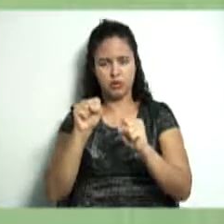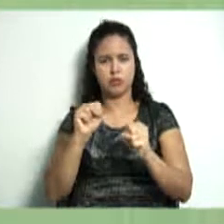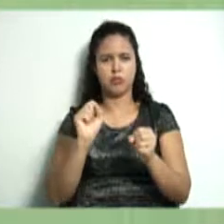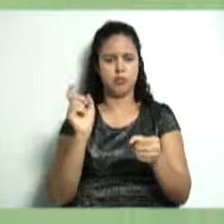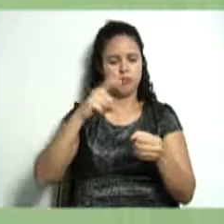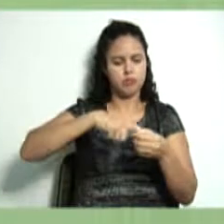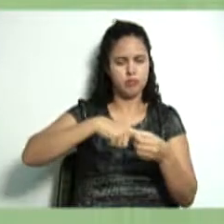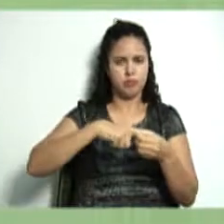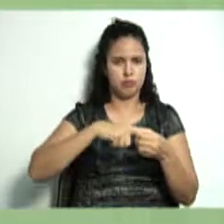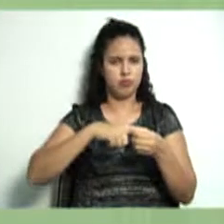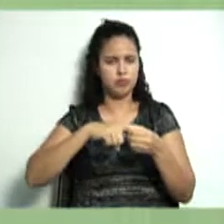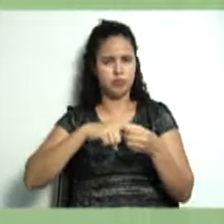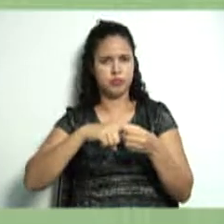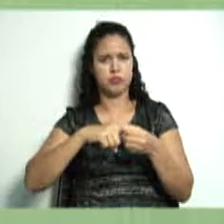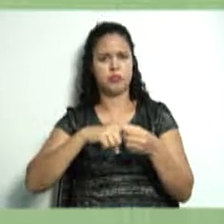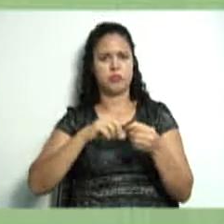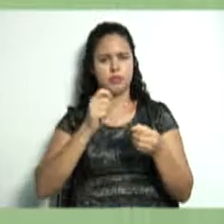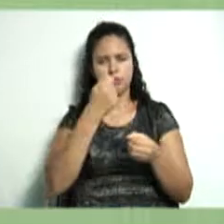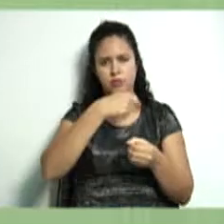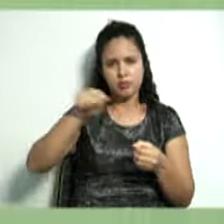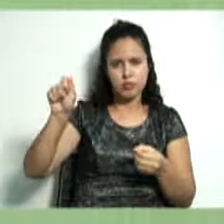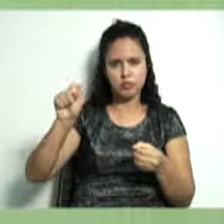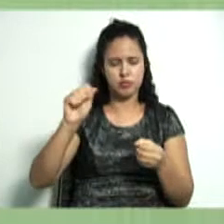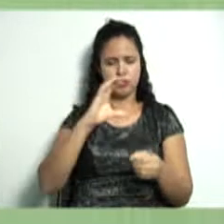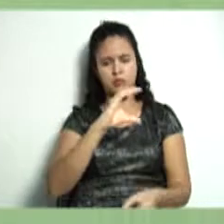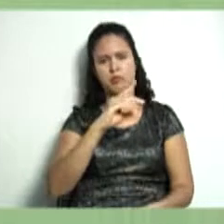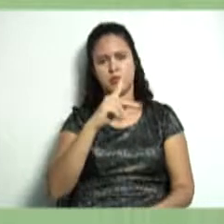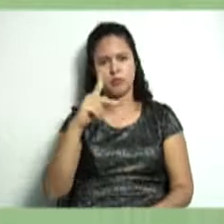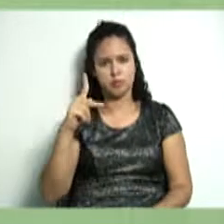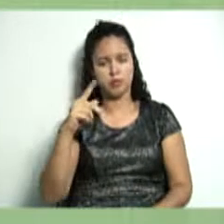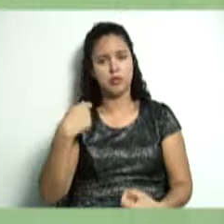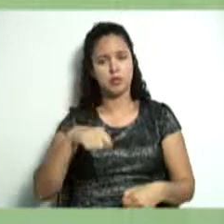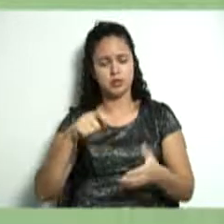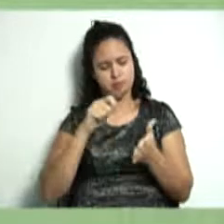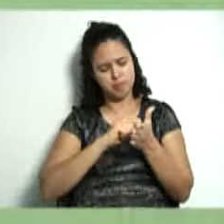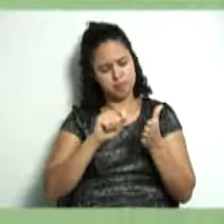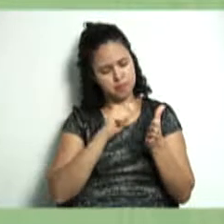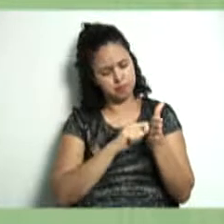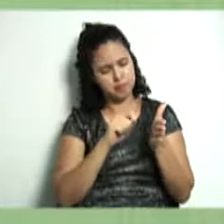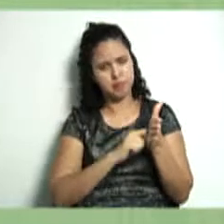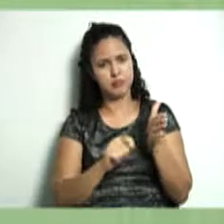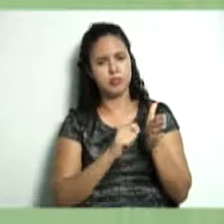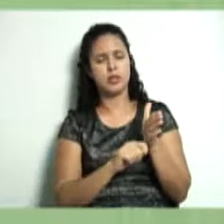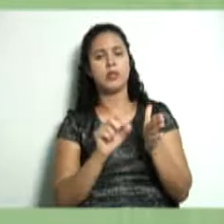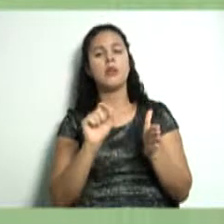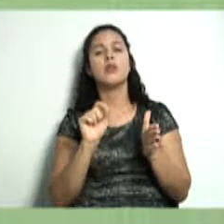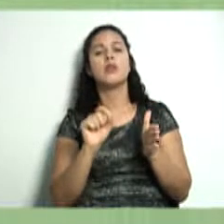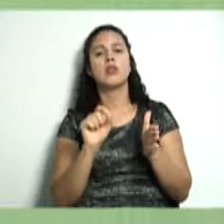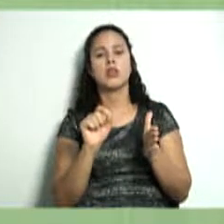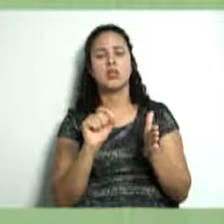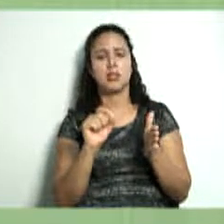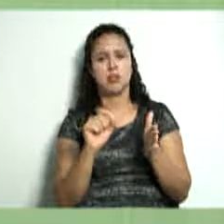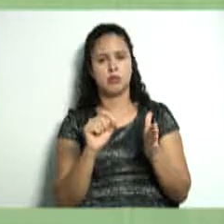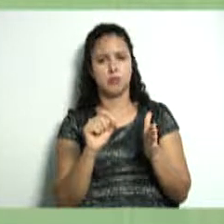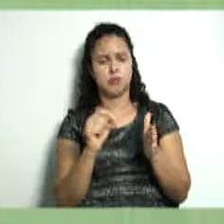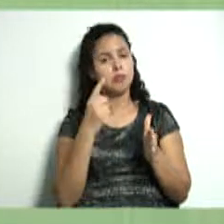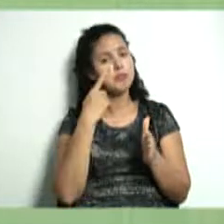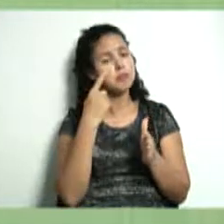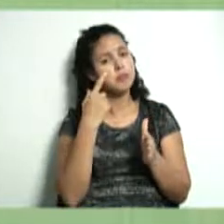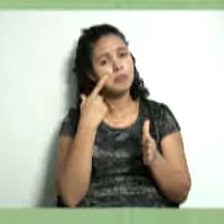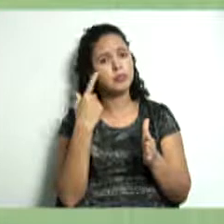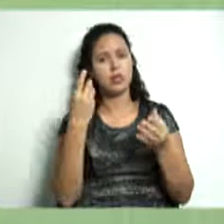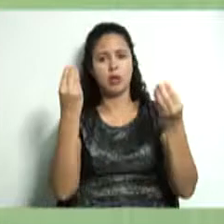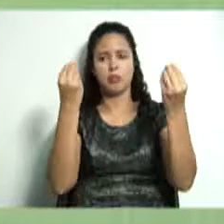de uma sociedade cooperativa, ela deverá preencher alternativamente um dos seguintes